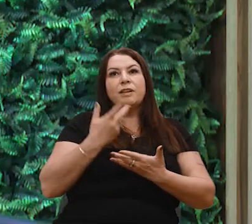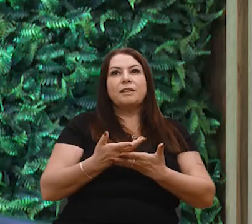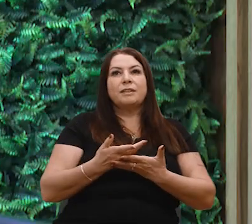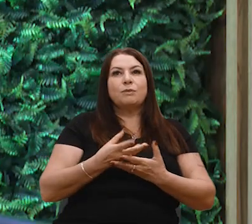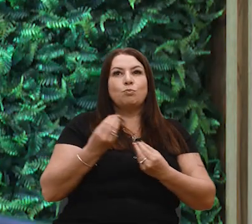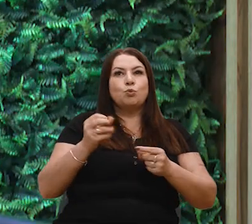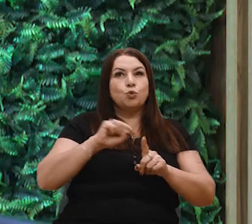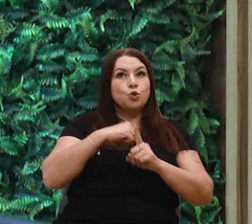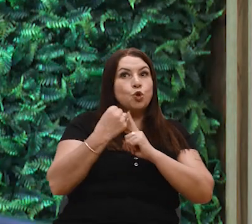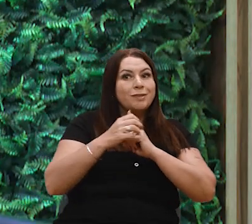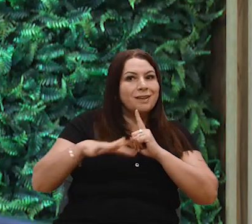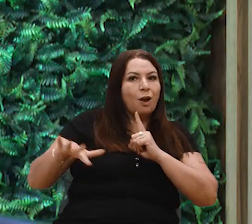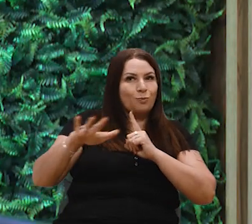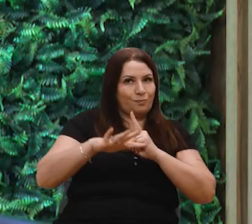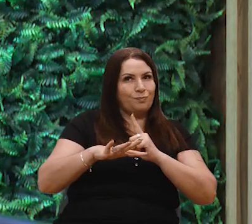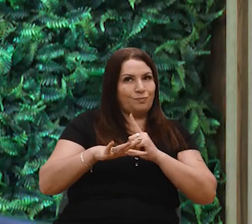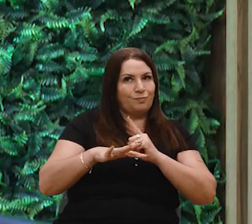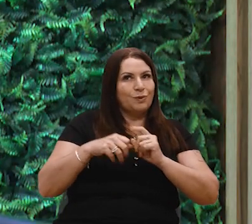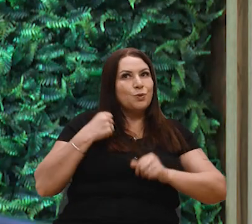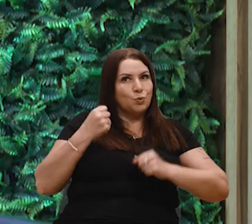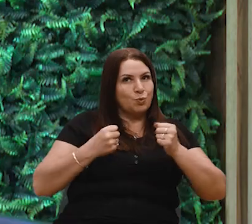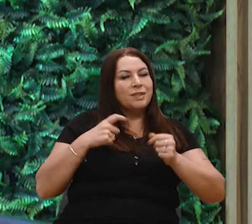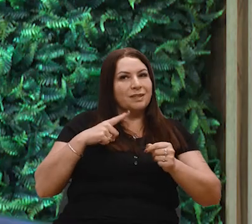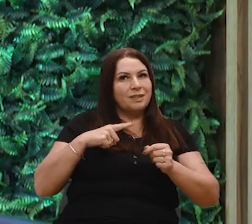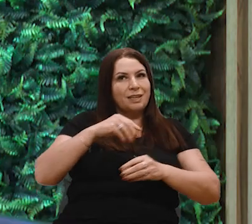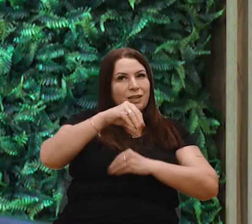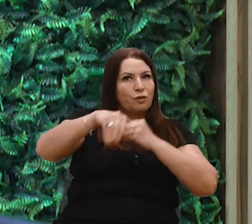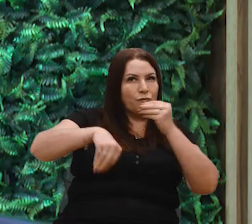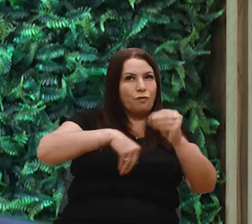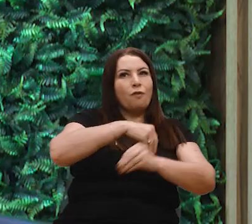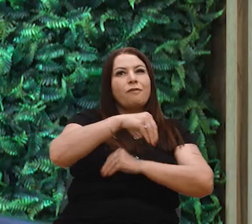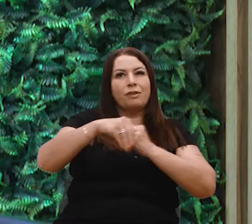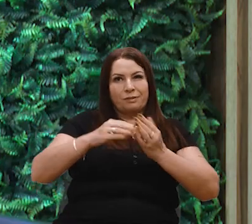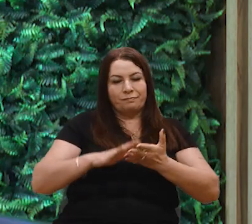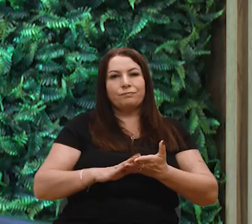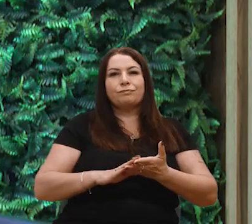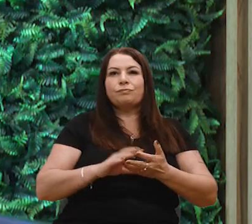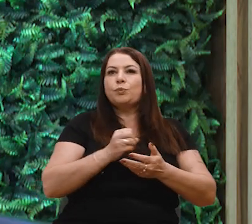a gente também fala da questão muito social. Que as corridas têm